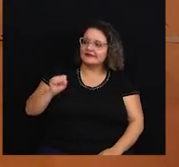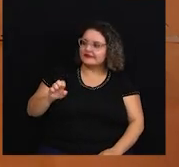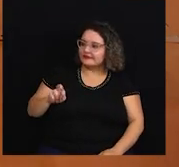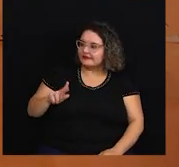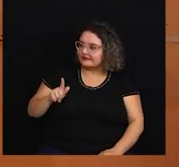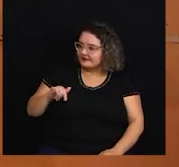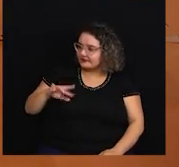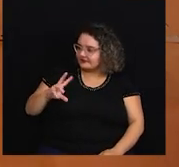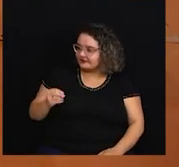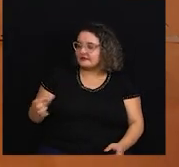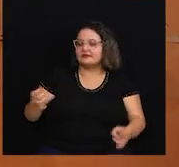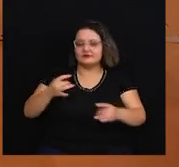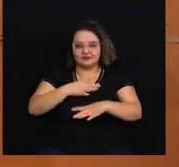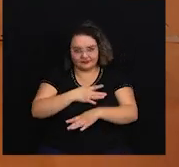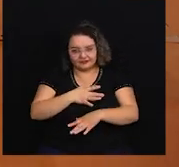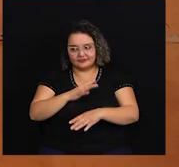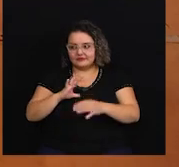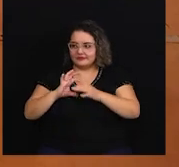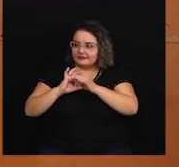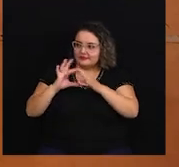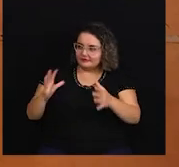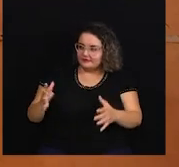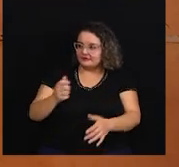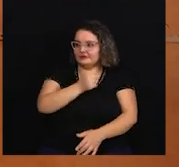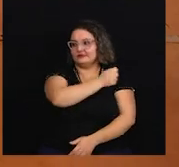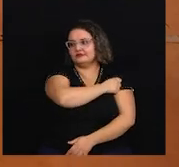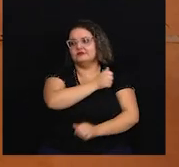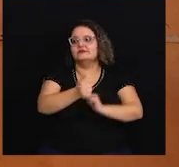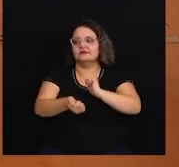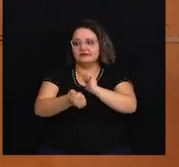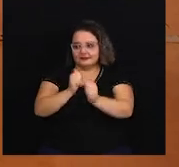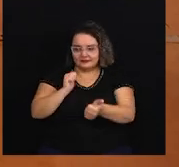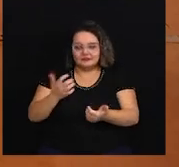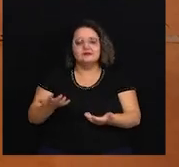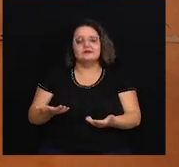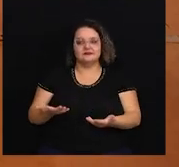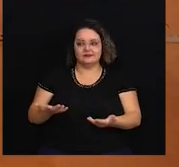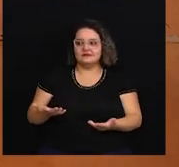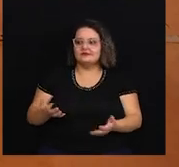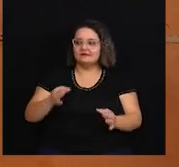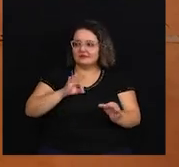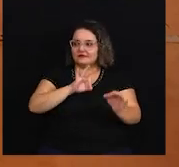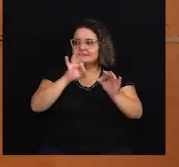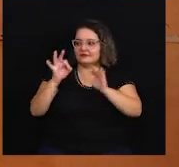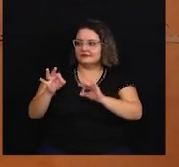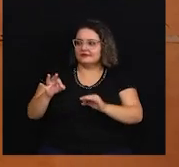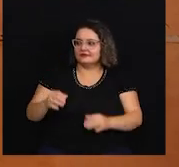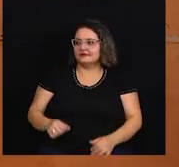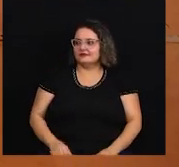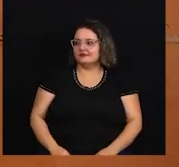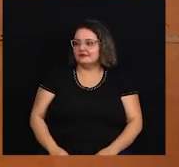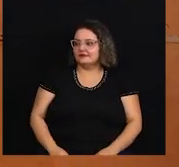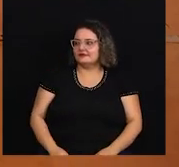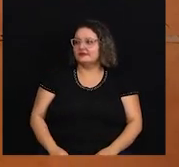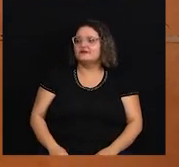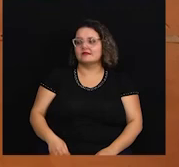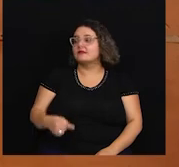para a gente poder encerrar te liberar liberar os atletas aqui também estão acompanhando os